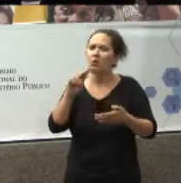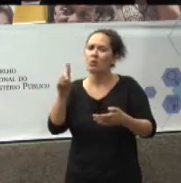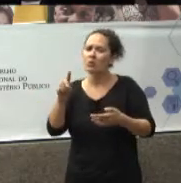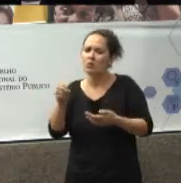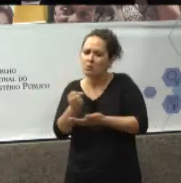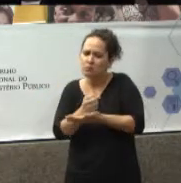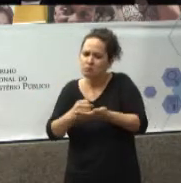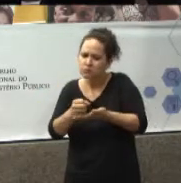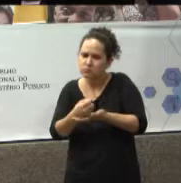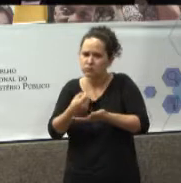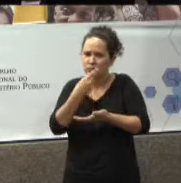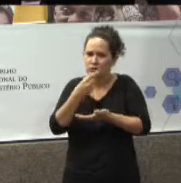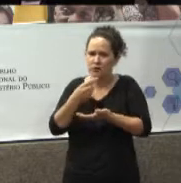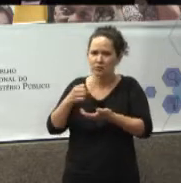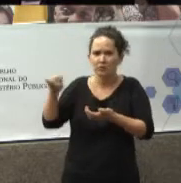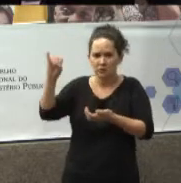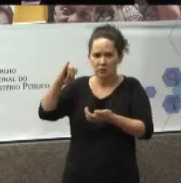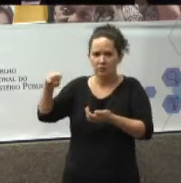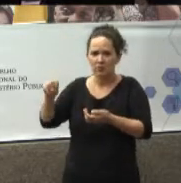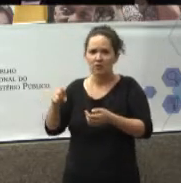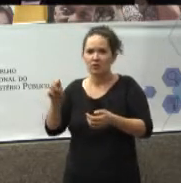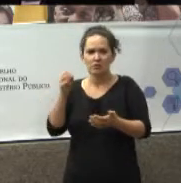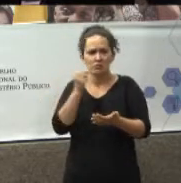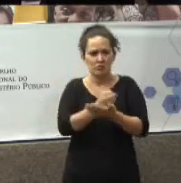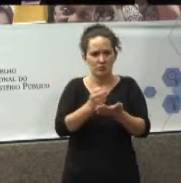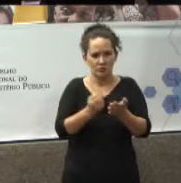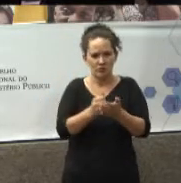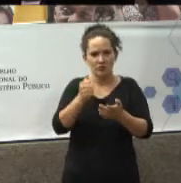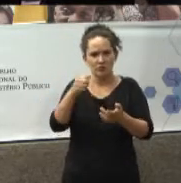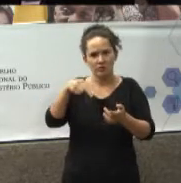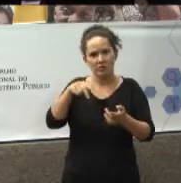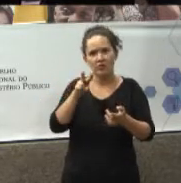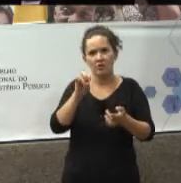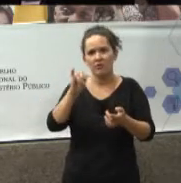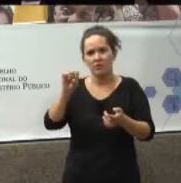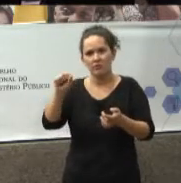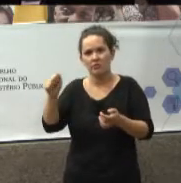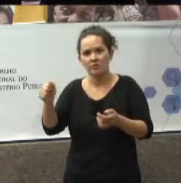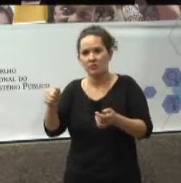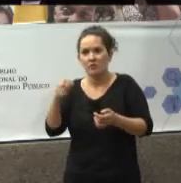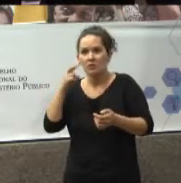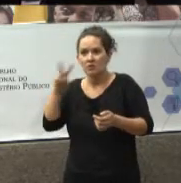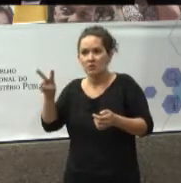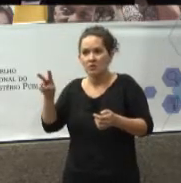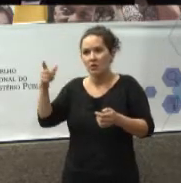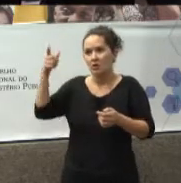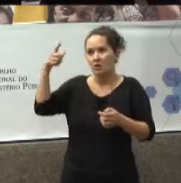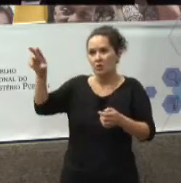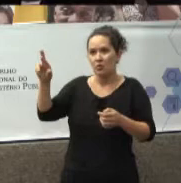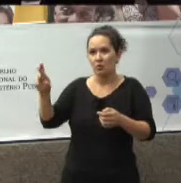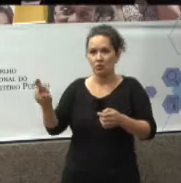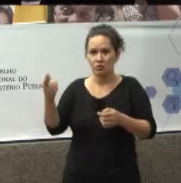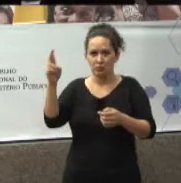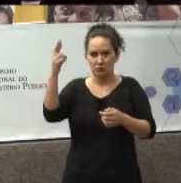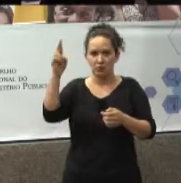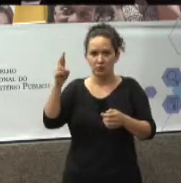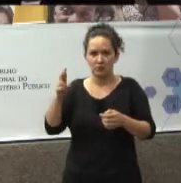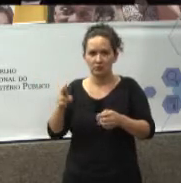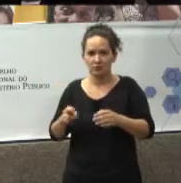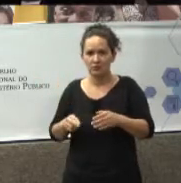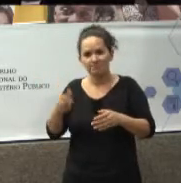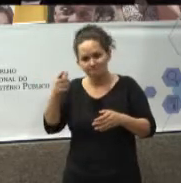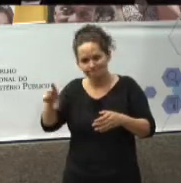importado o registrado na anvisa e aí eles decidiram isso aí já é um recurso repetitivo é uma demanda